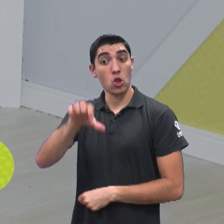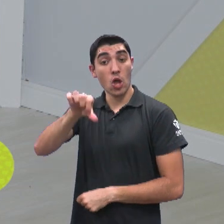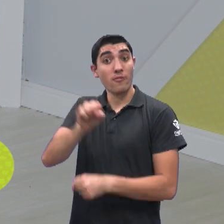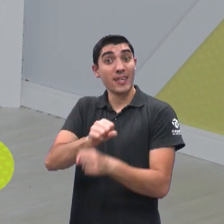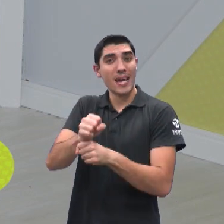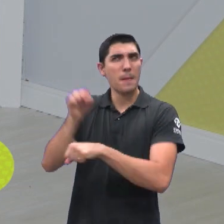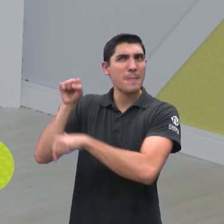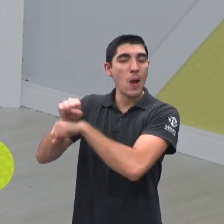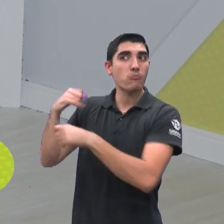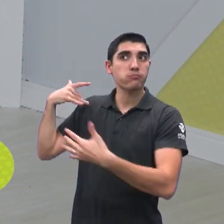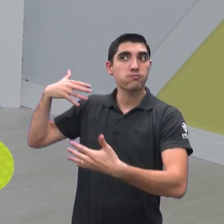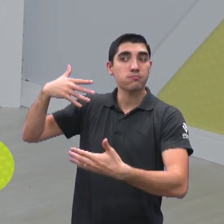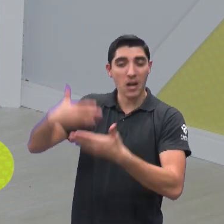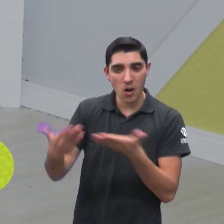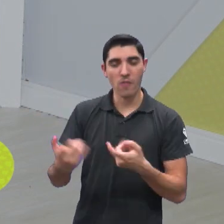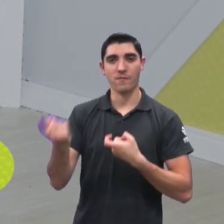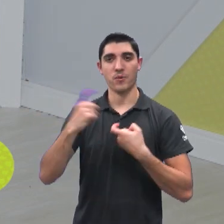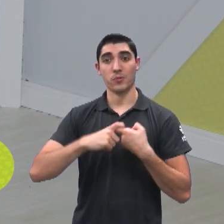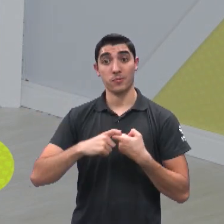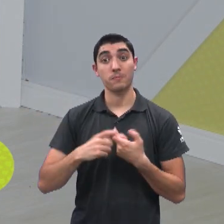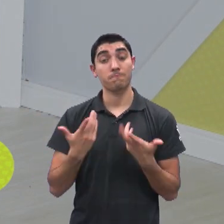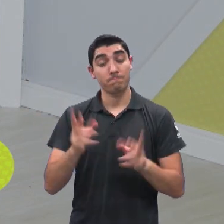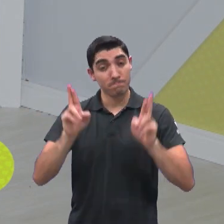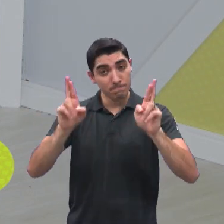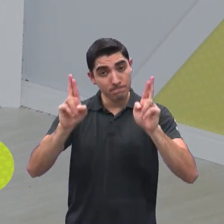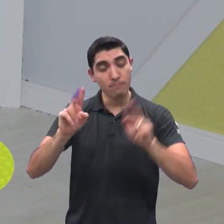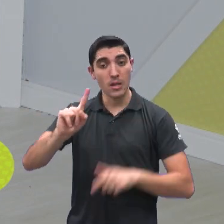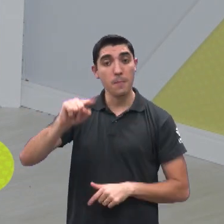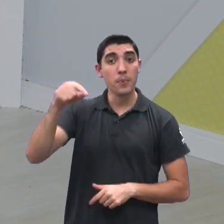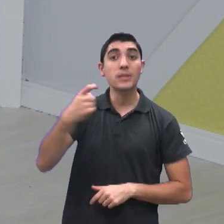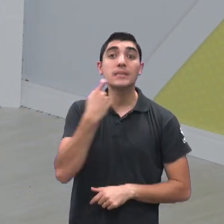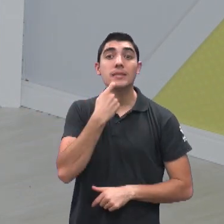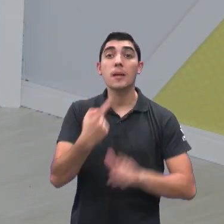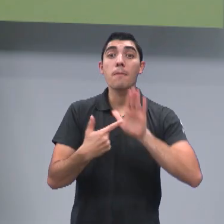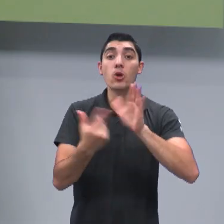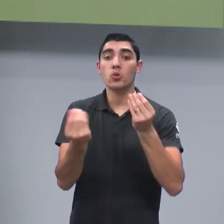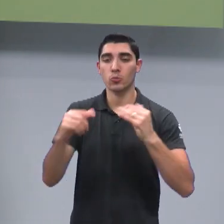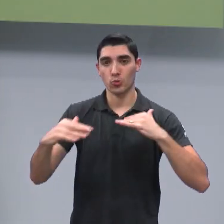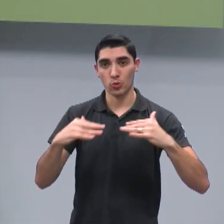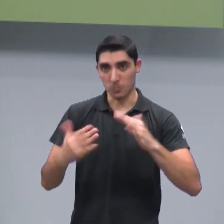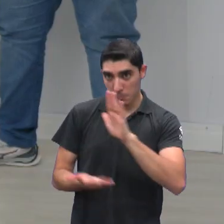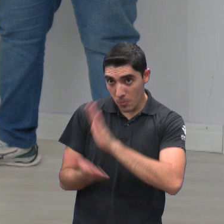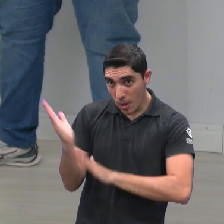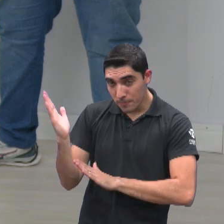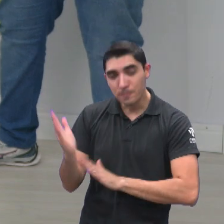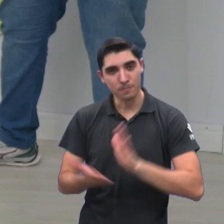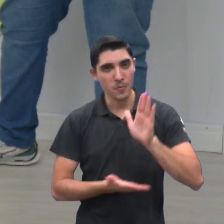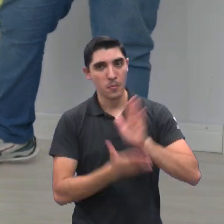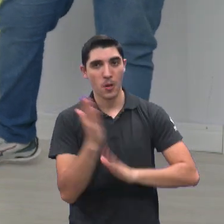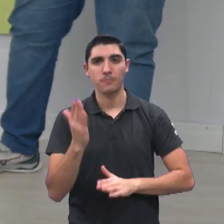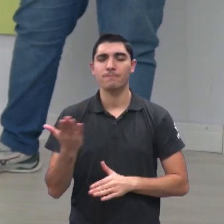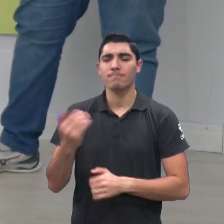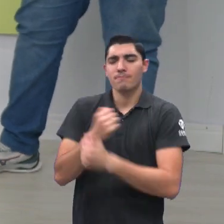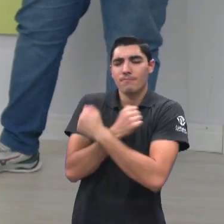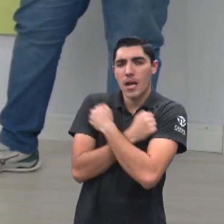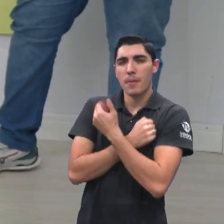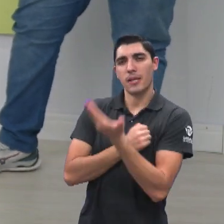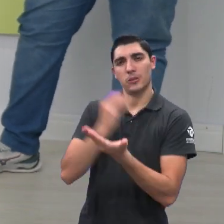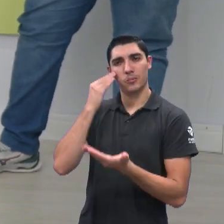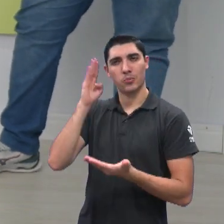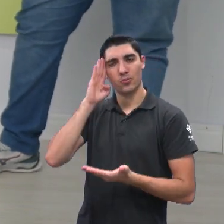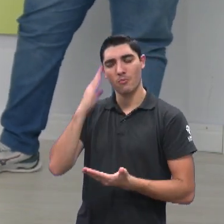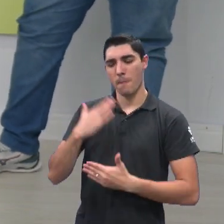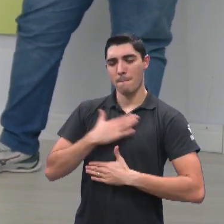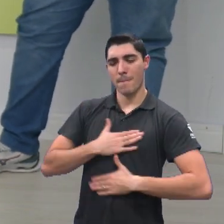última edição. Vamos torcer sexta-feira, todos os detalhes para você aqui no Hora do Esporte. Vambora? Vambora. Tá na hora. Brunão, grande abraço para você, sempre um